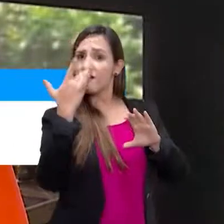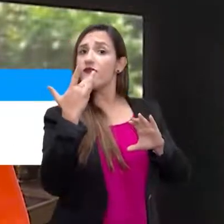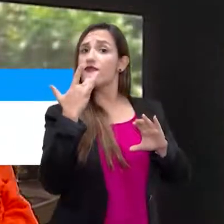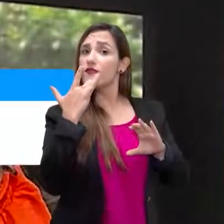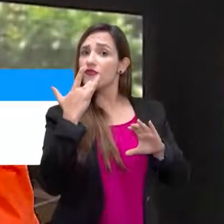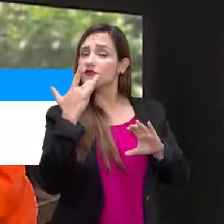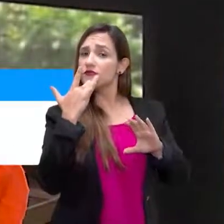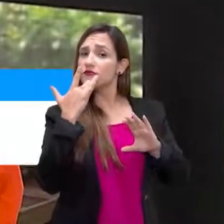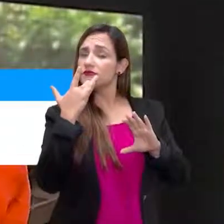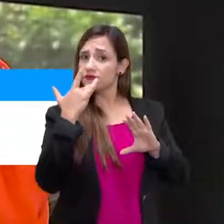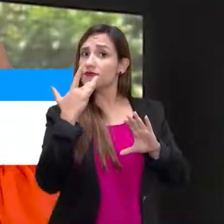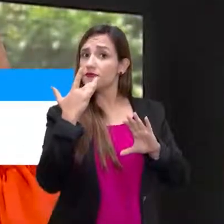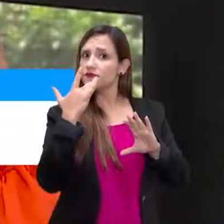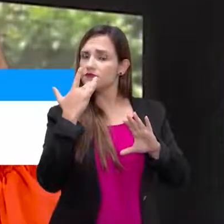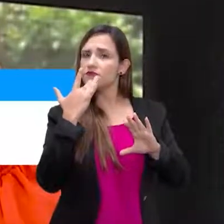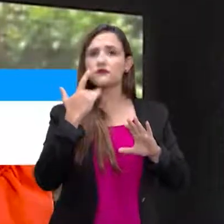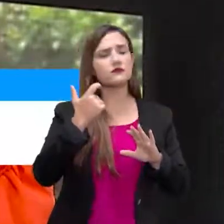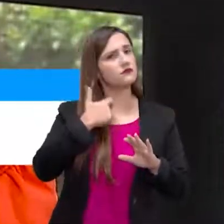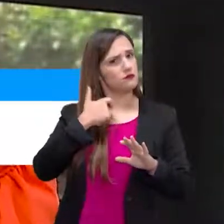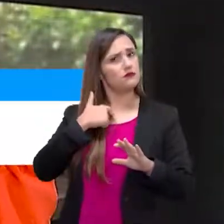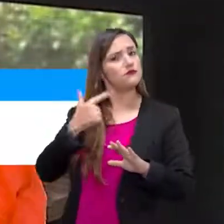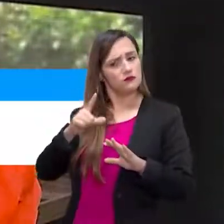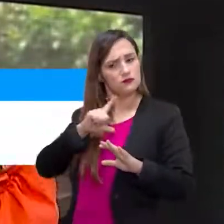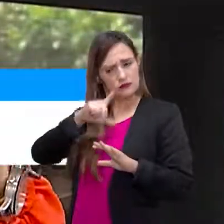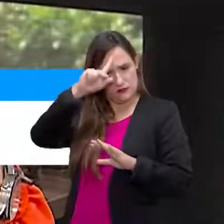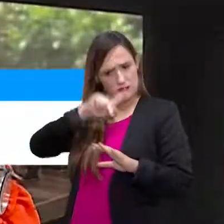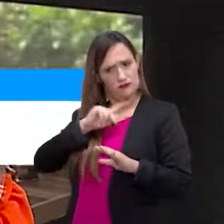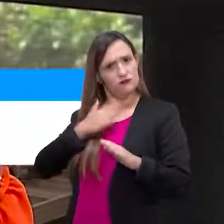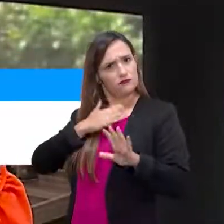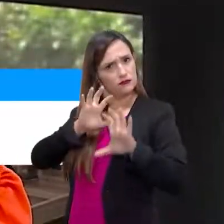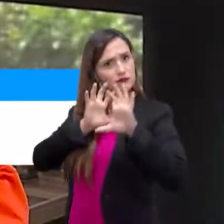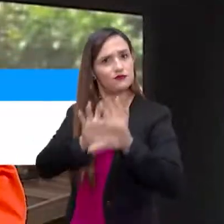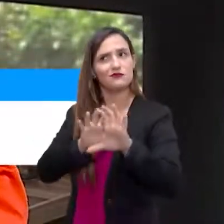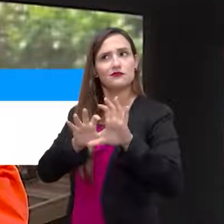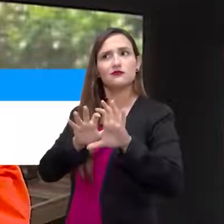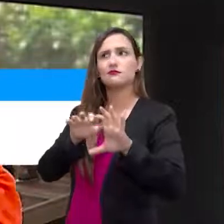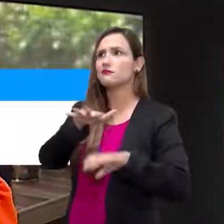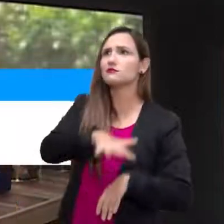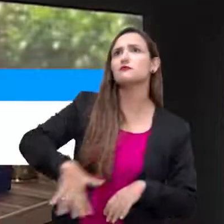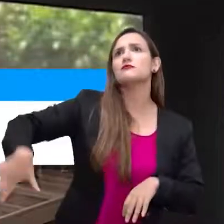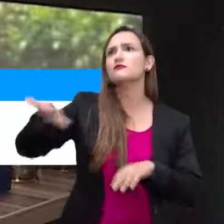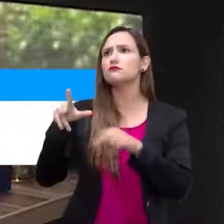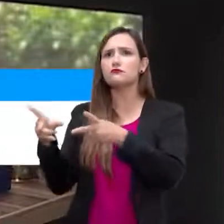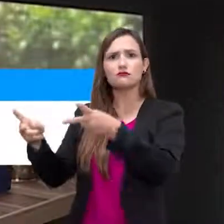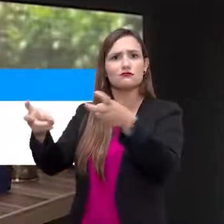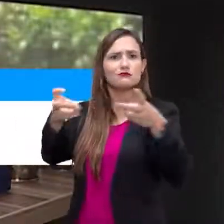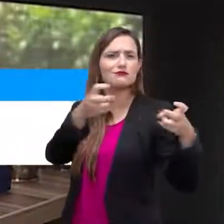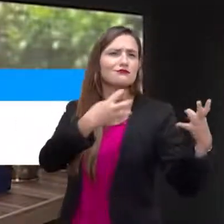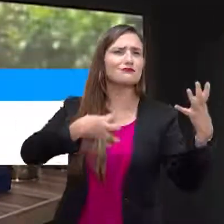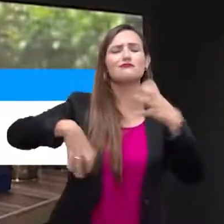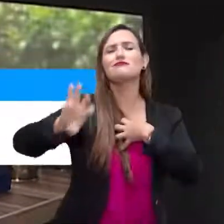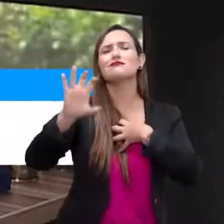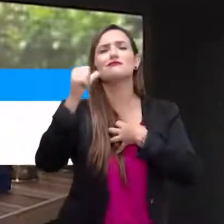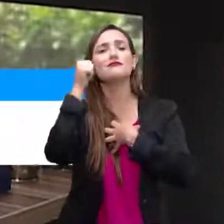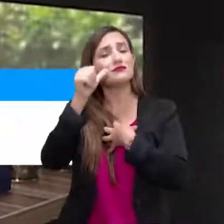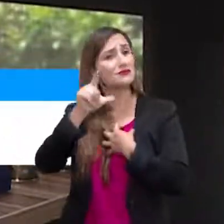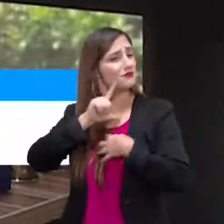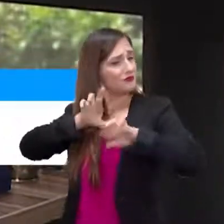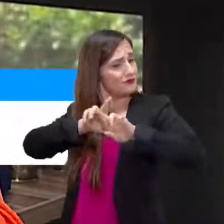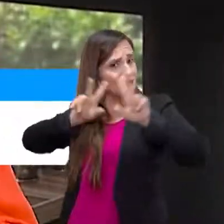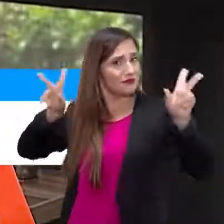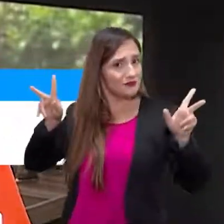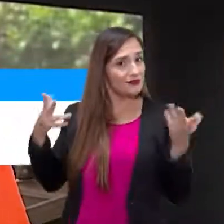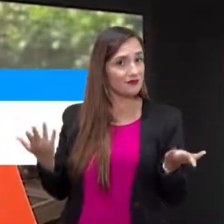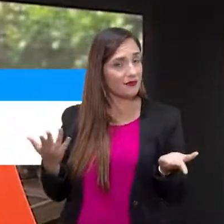de entendermos o ambiente, da maneira, da sensibilidade, da